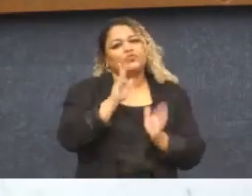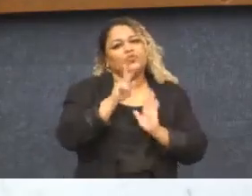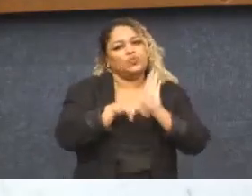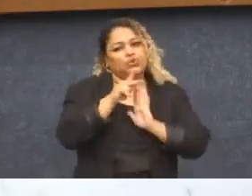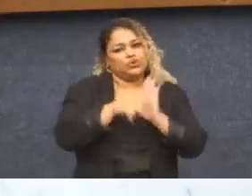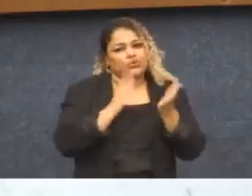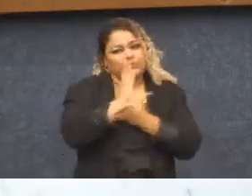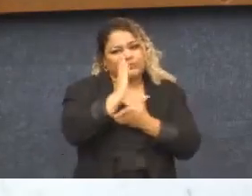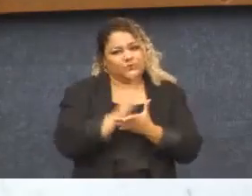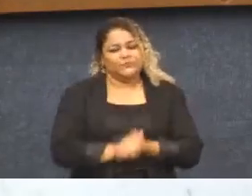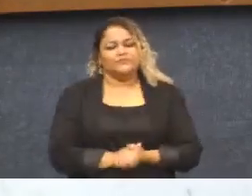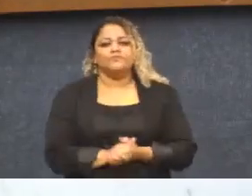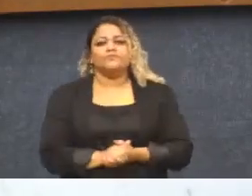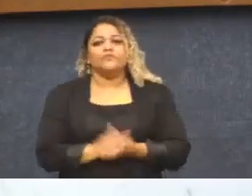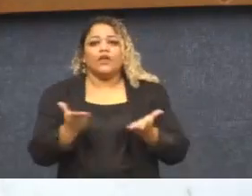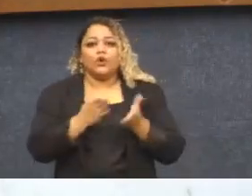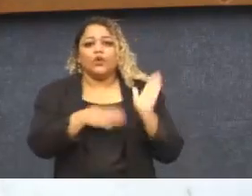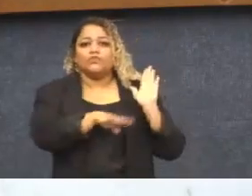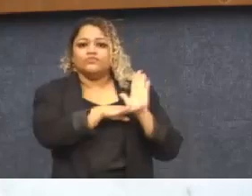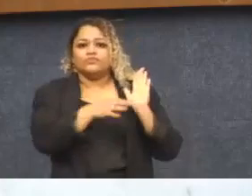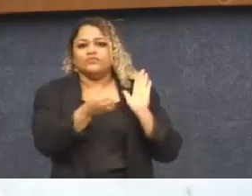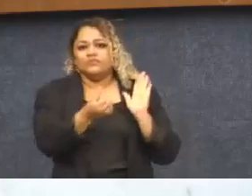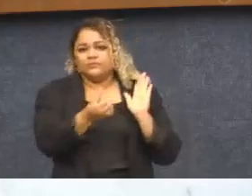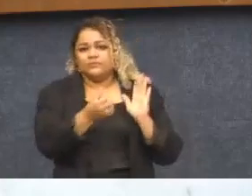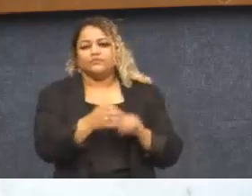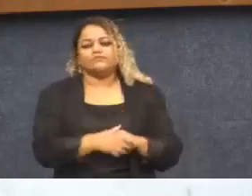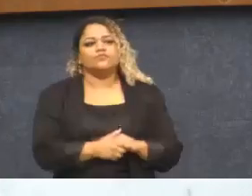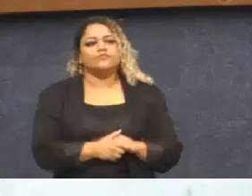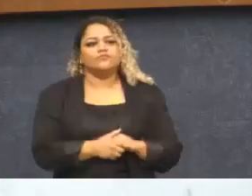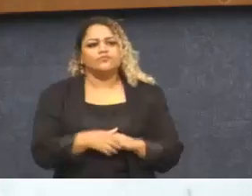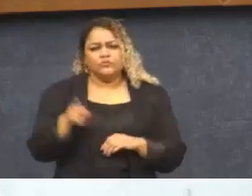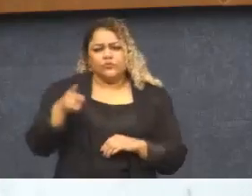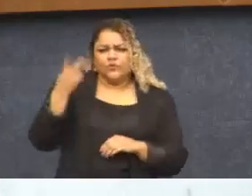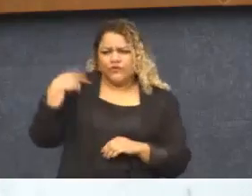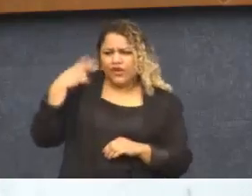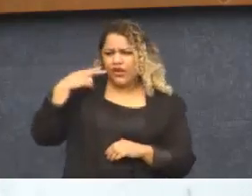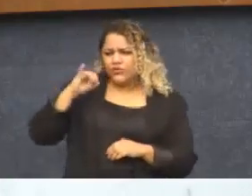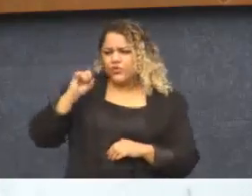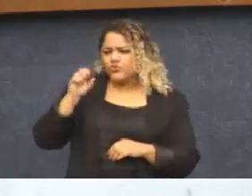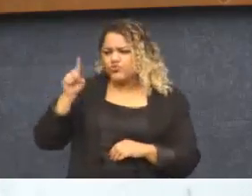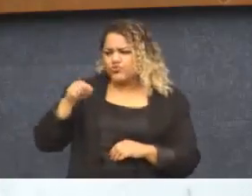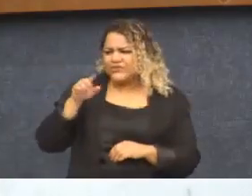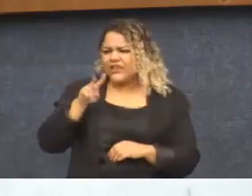o item 6. O vereador Zé Ferreira, o senhor retirou? O senhor protocolou